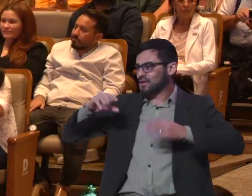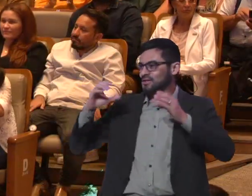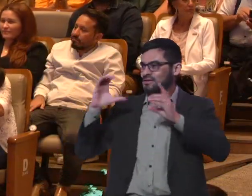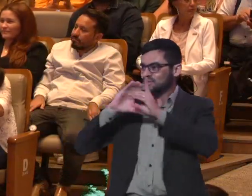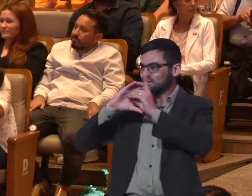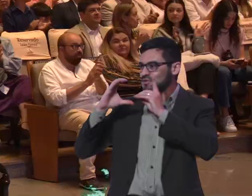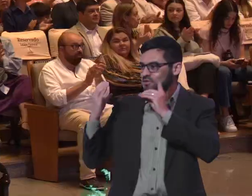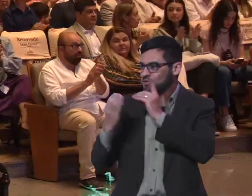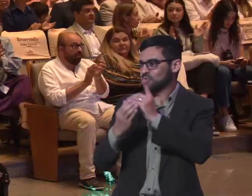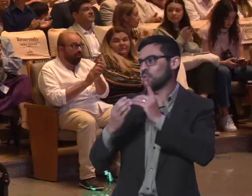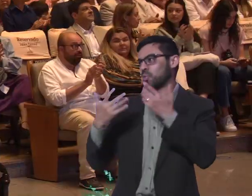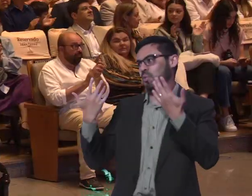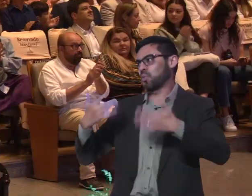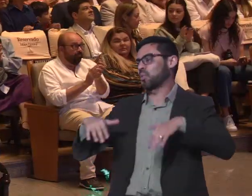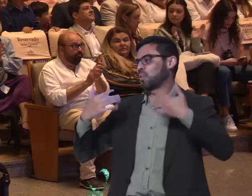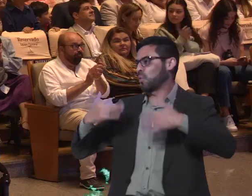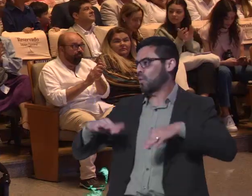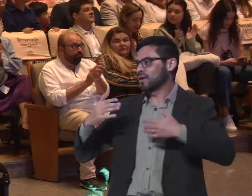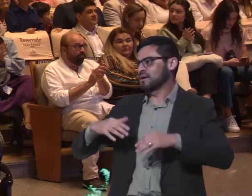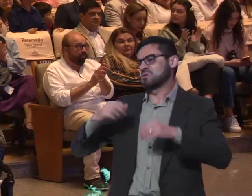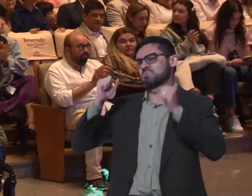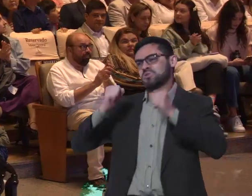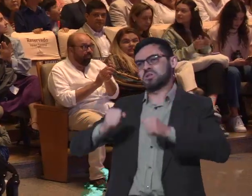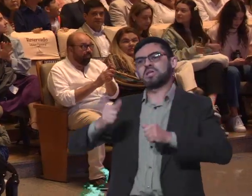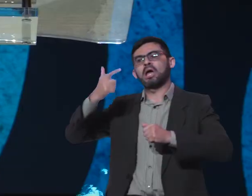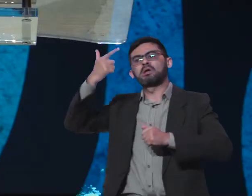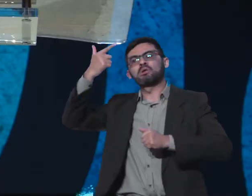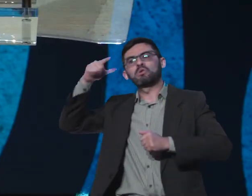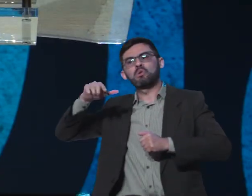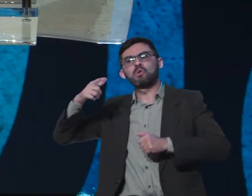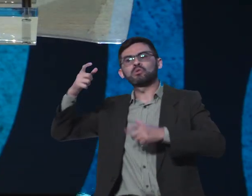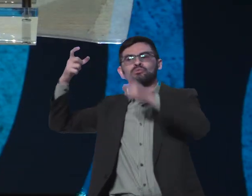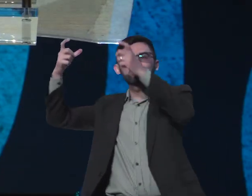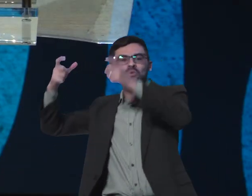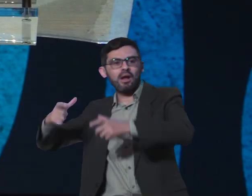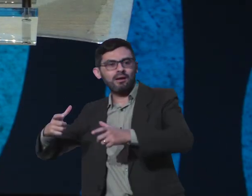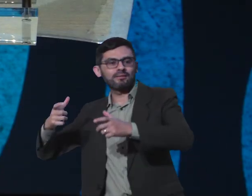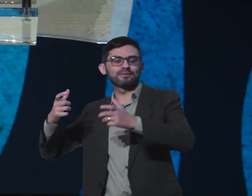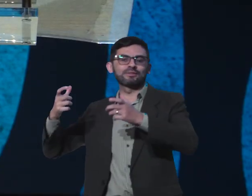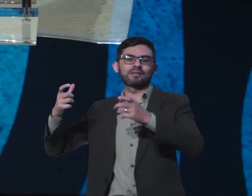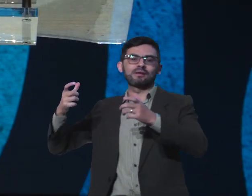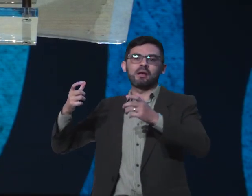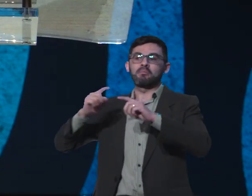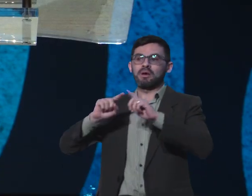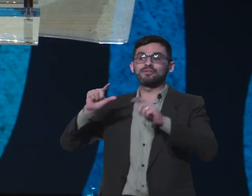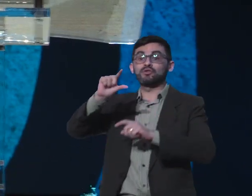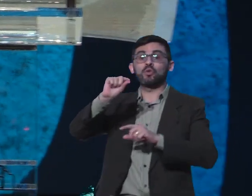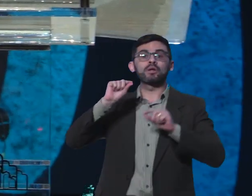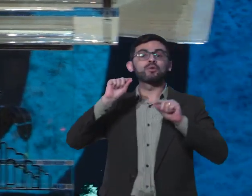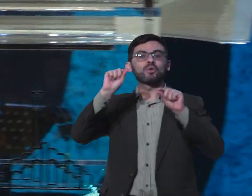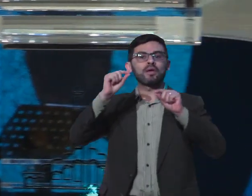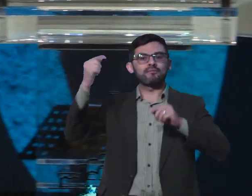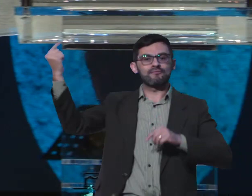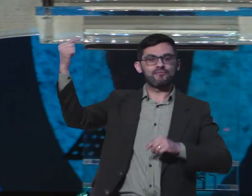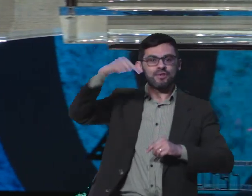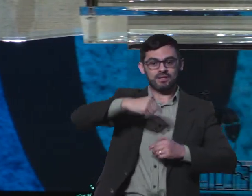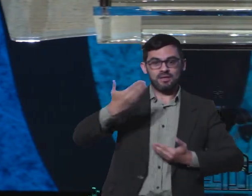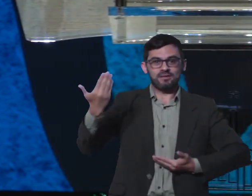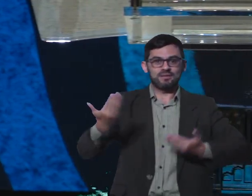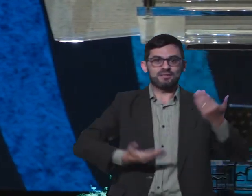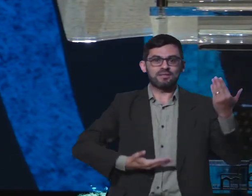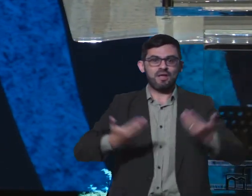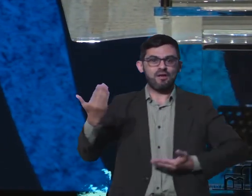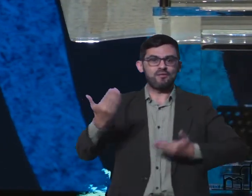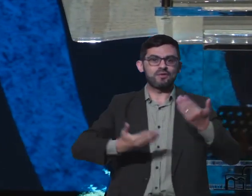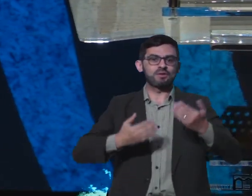né? Eles poderiam estar em outros lugares, mas eles decidiram estar aqui,